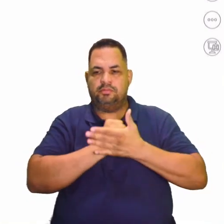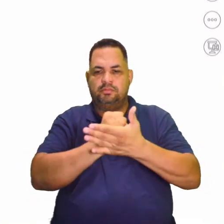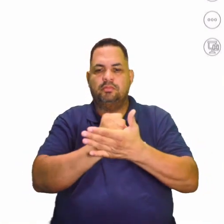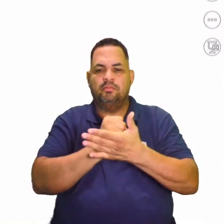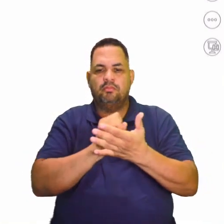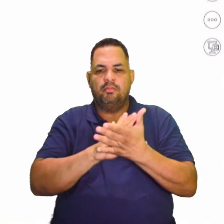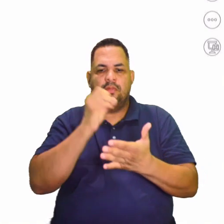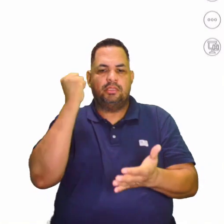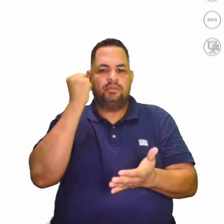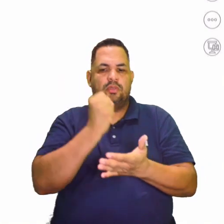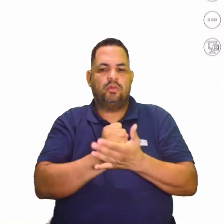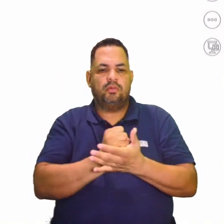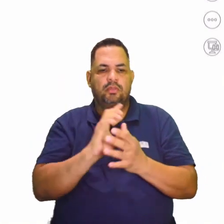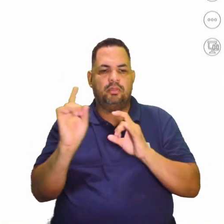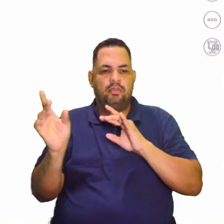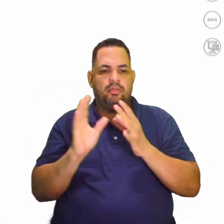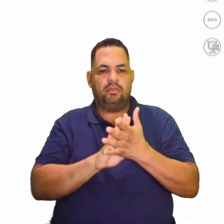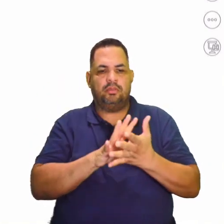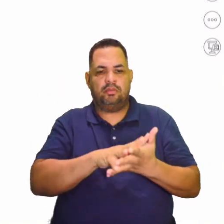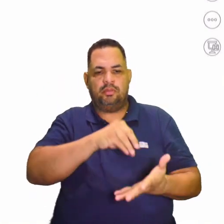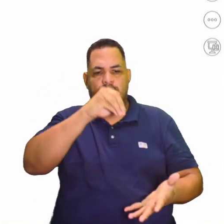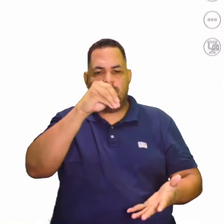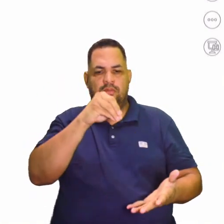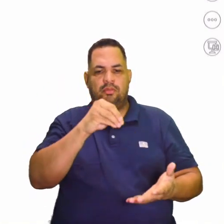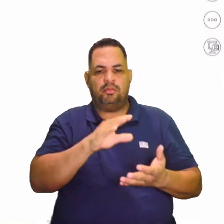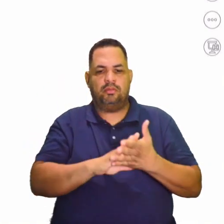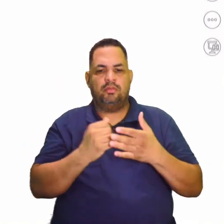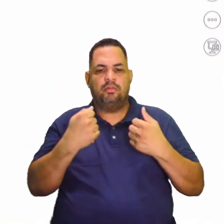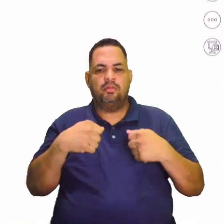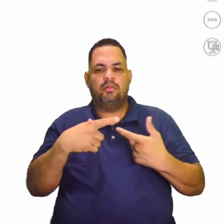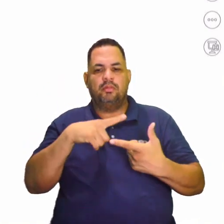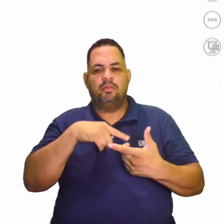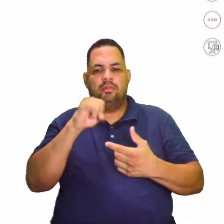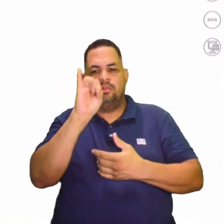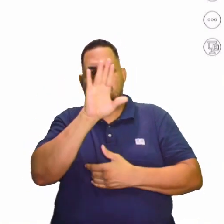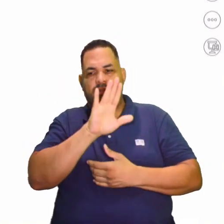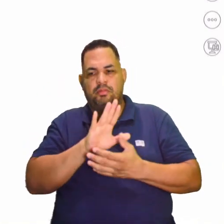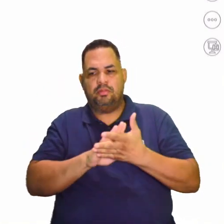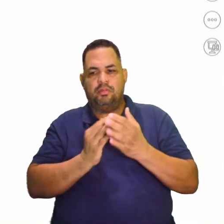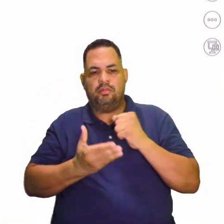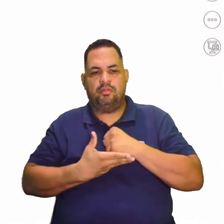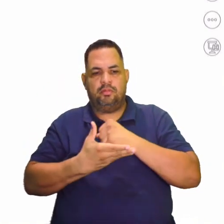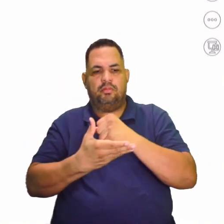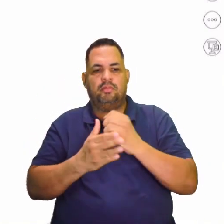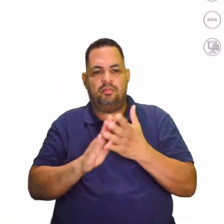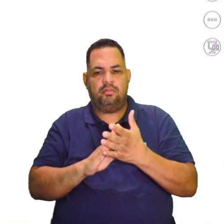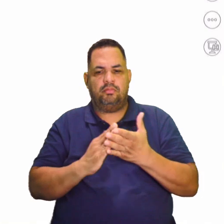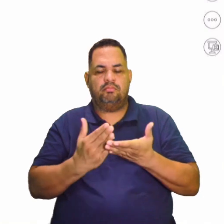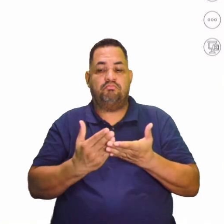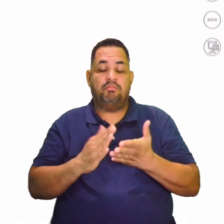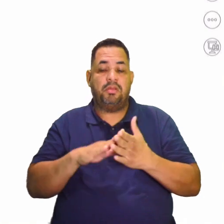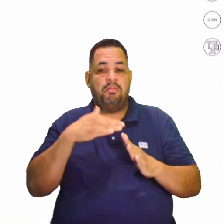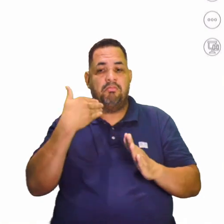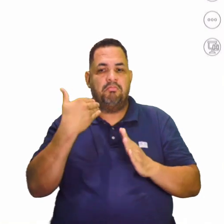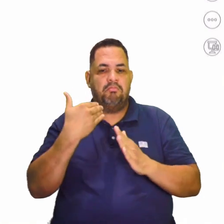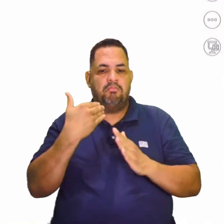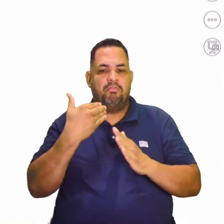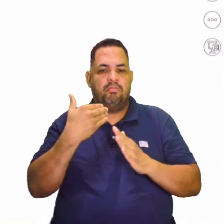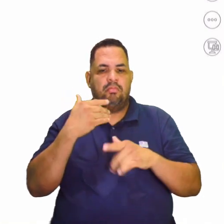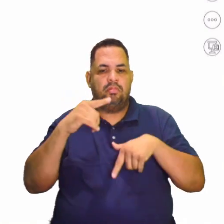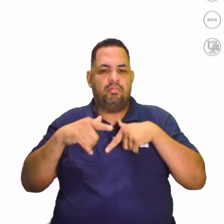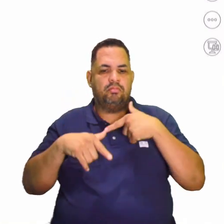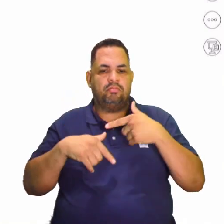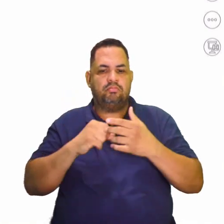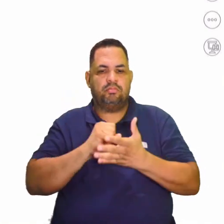fosse um carimbo. Cada reprodução, então, né, pode haver ali uma matriz. Mesmo com a reprodução,